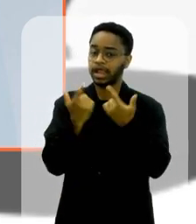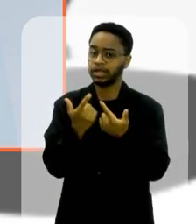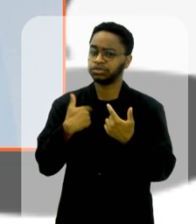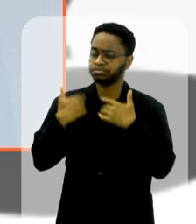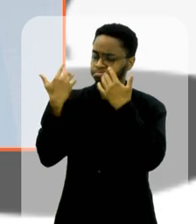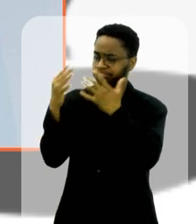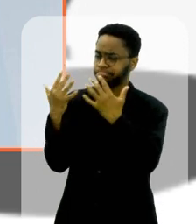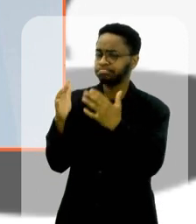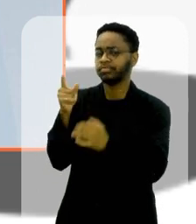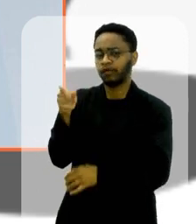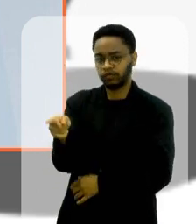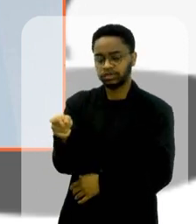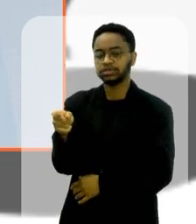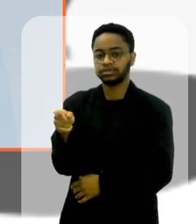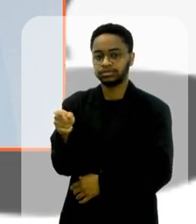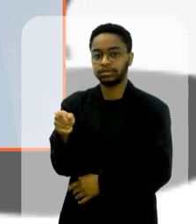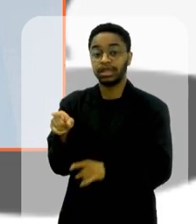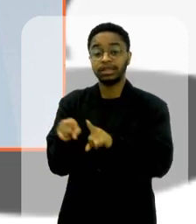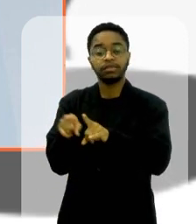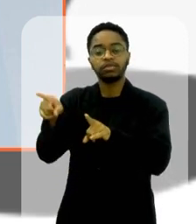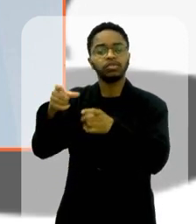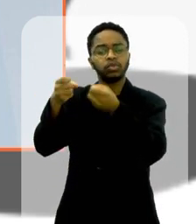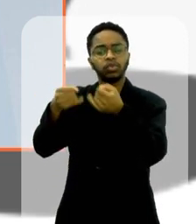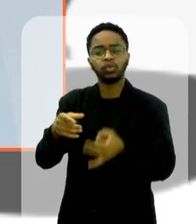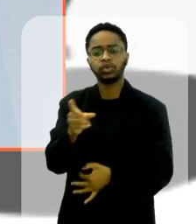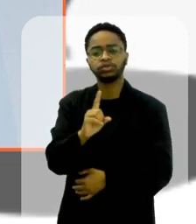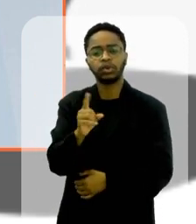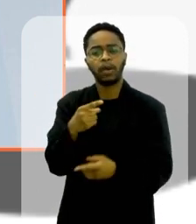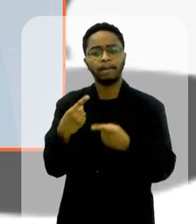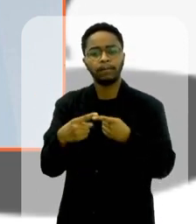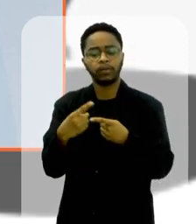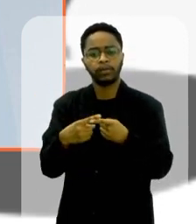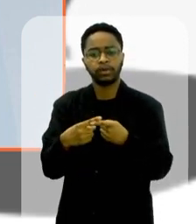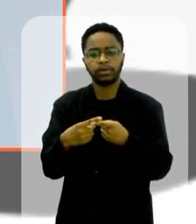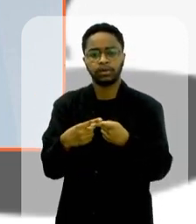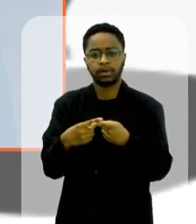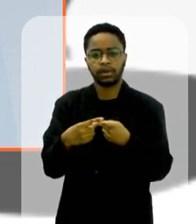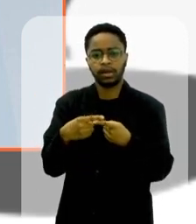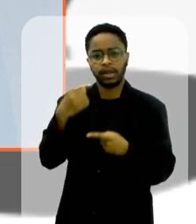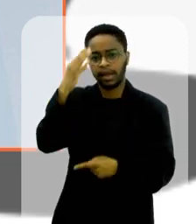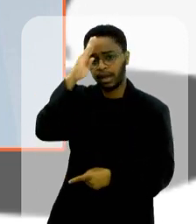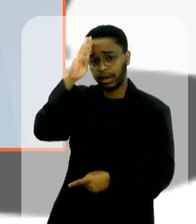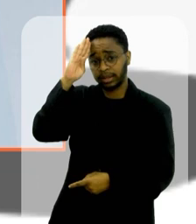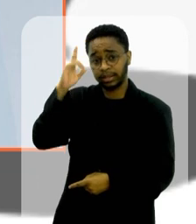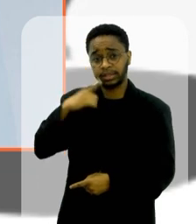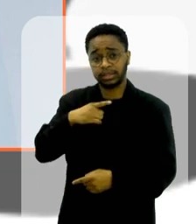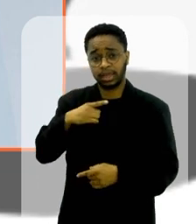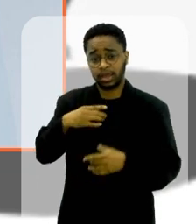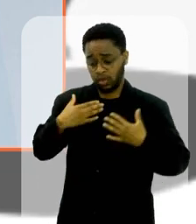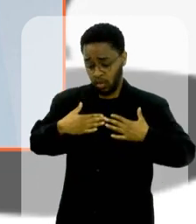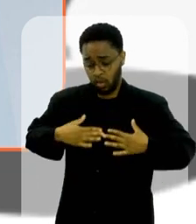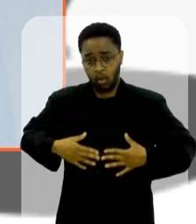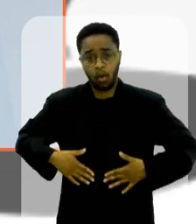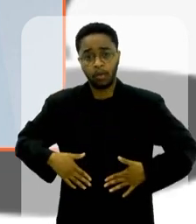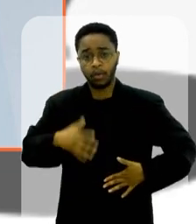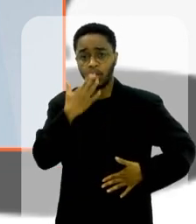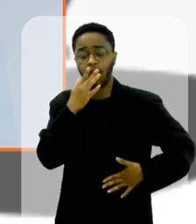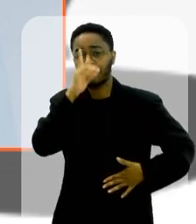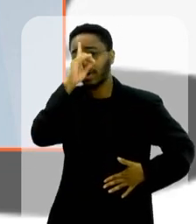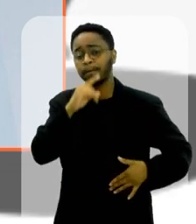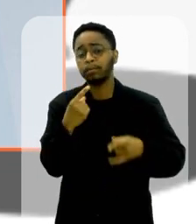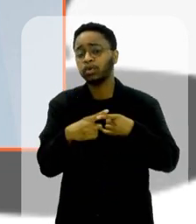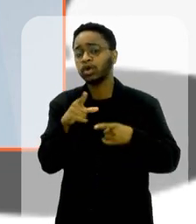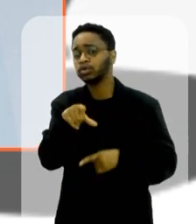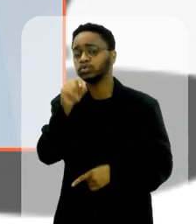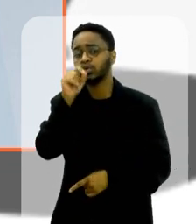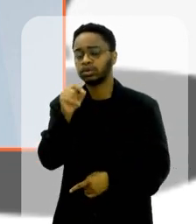quero te dar o nosso parabéns. E você ainda não explicou o porquê da academia ter o fardão na cor amarela. Qual